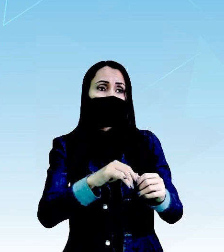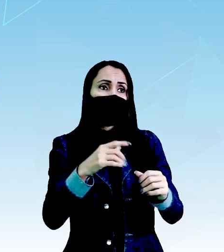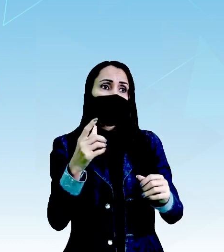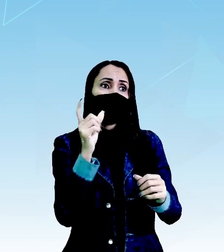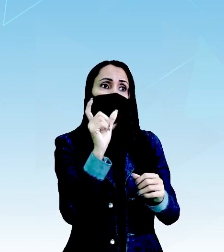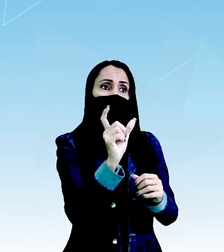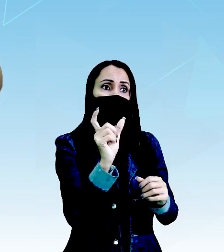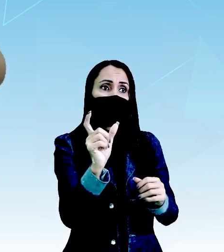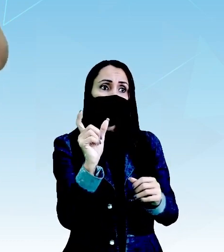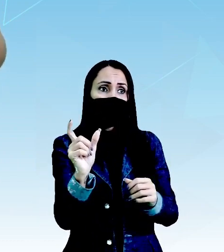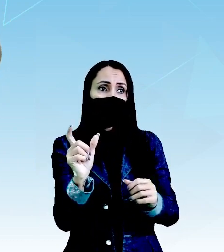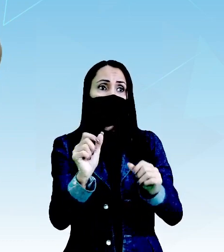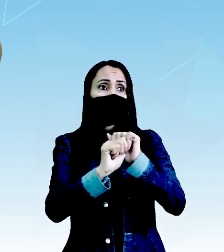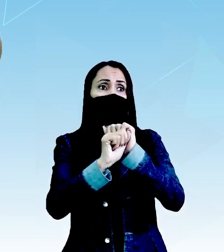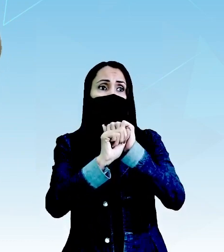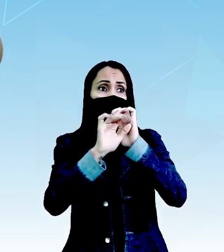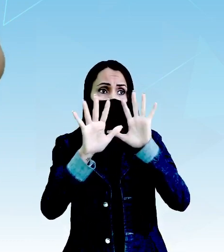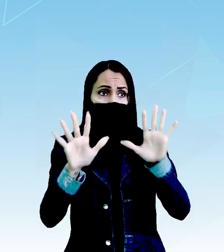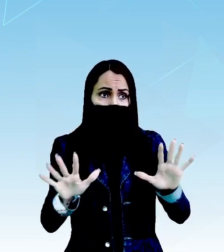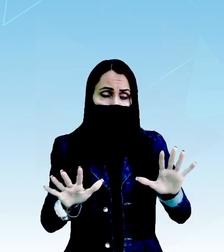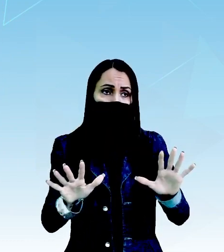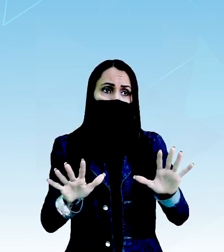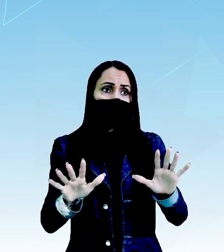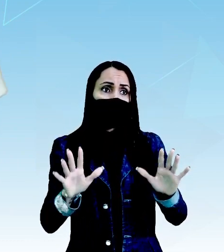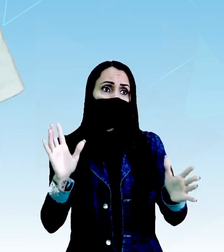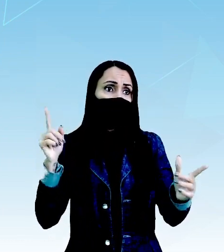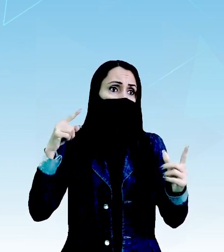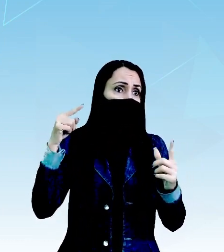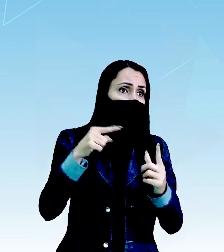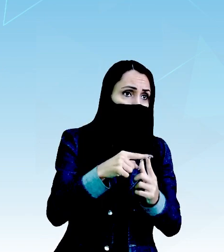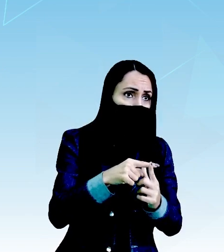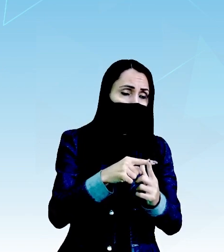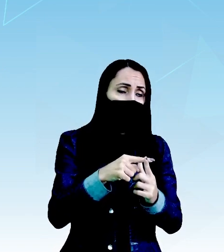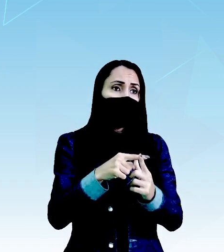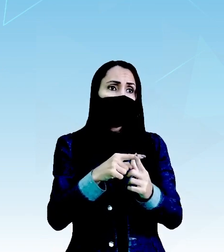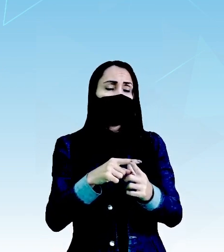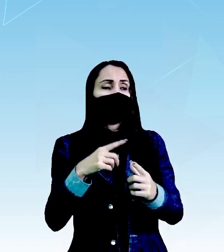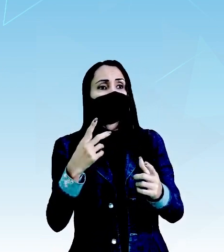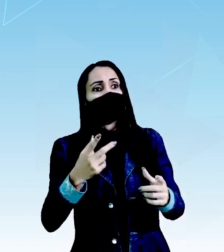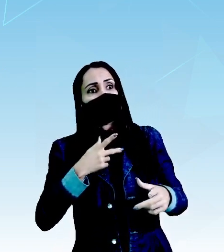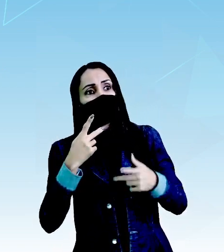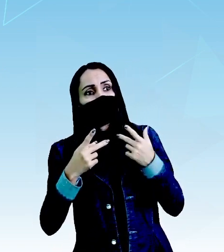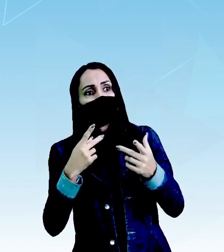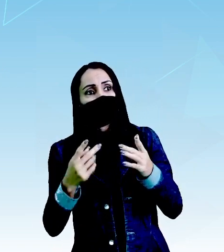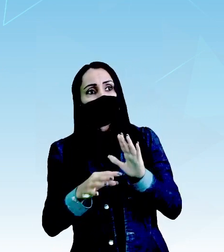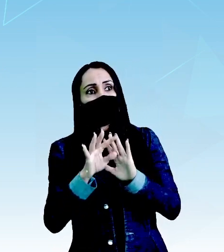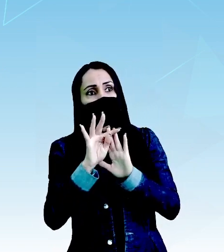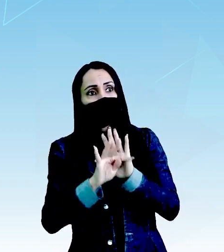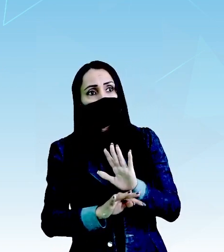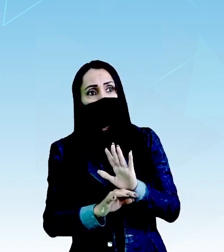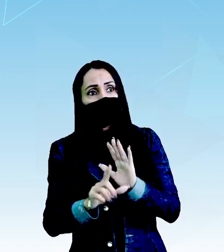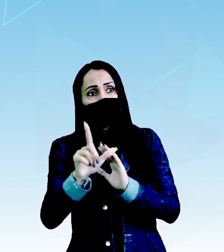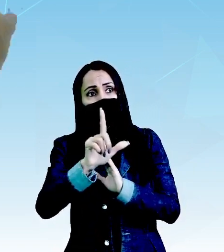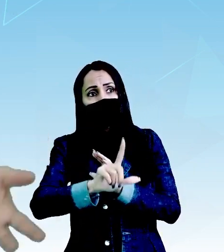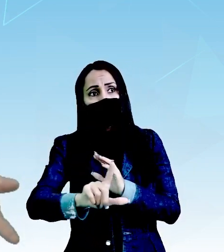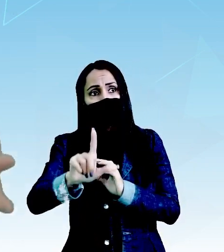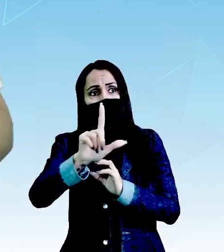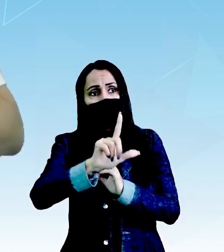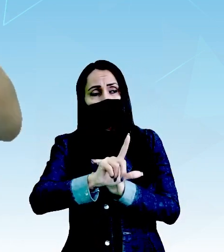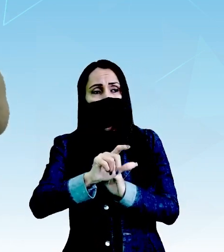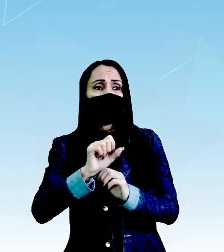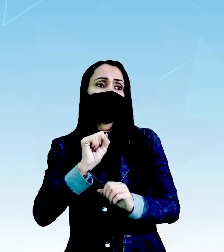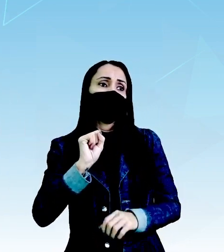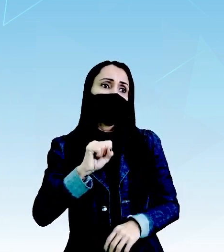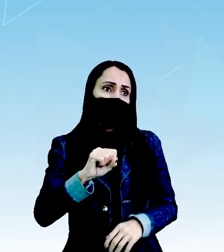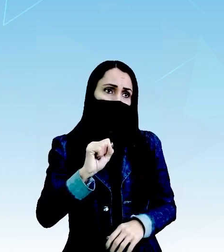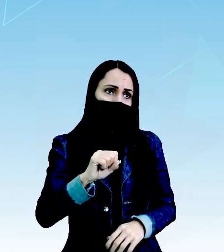ser claras, certo? Objetivas. Quando nós falamos em textos da literatura, sim,